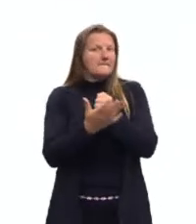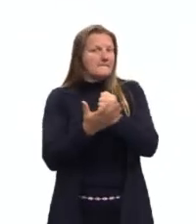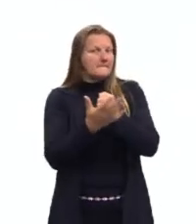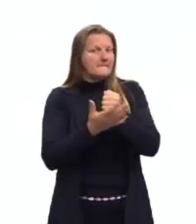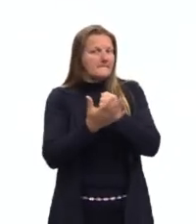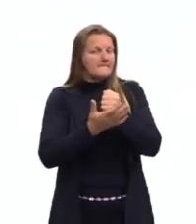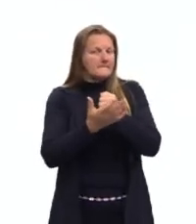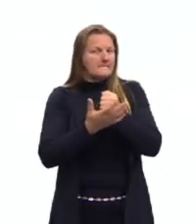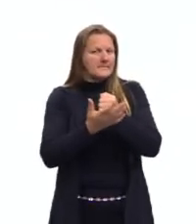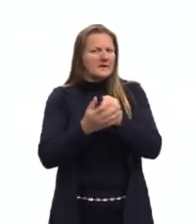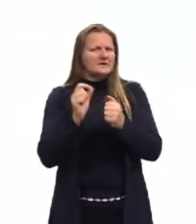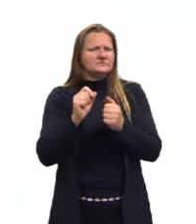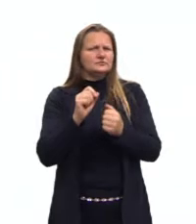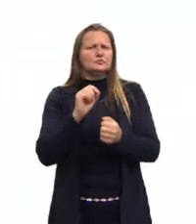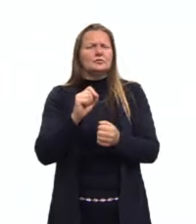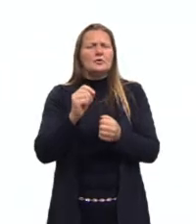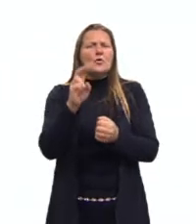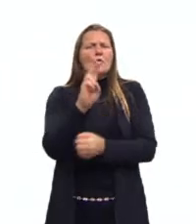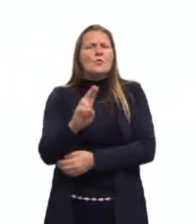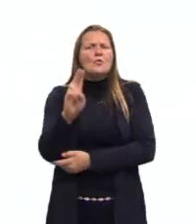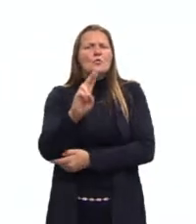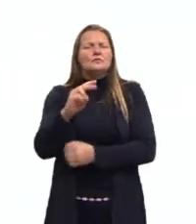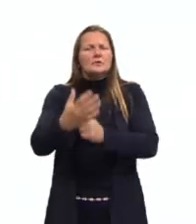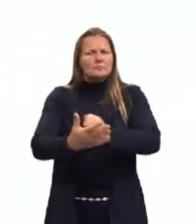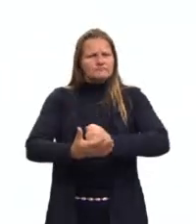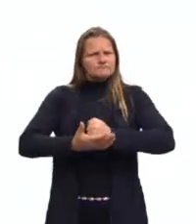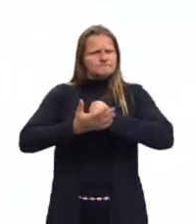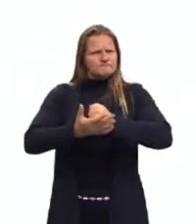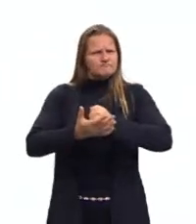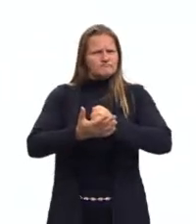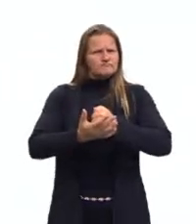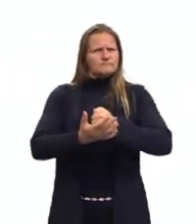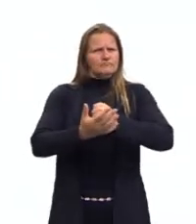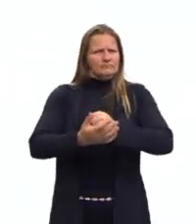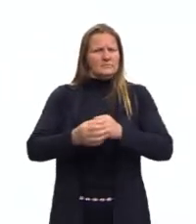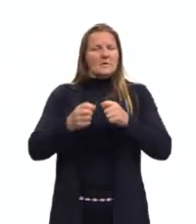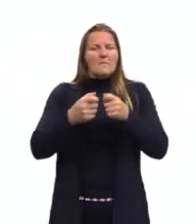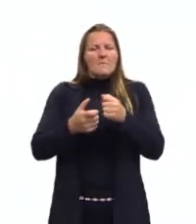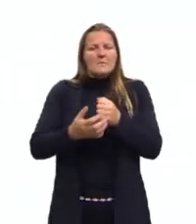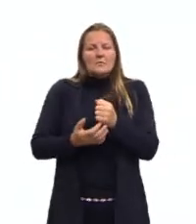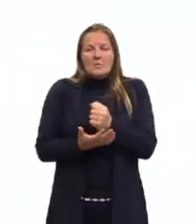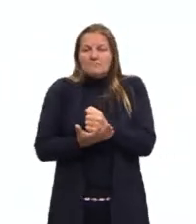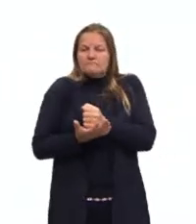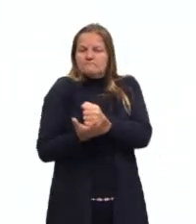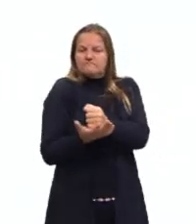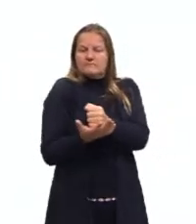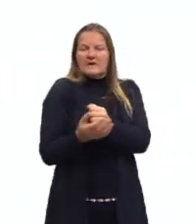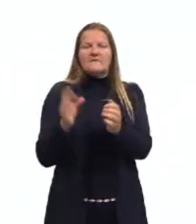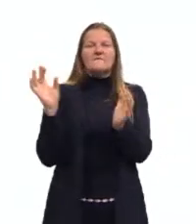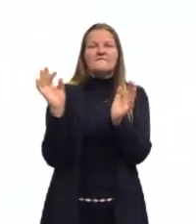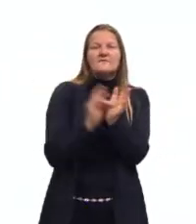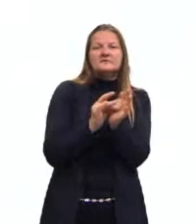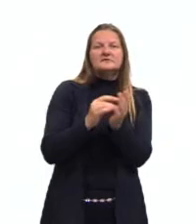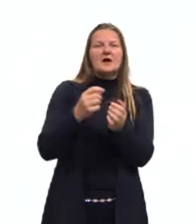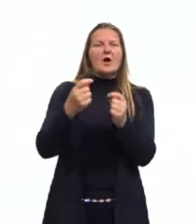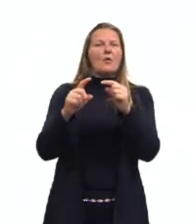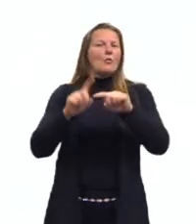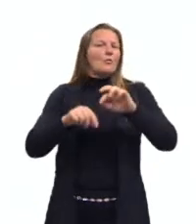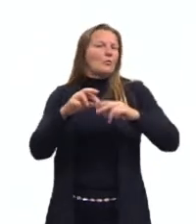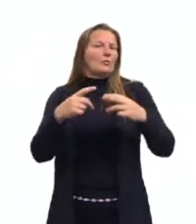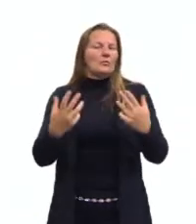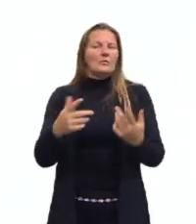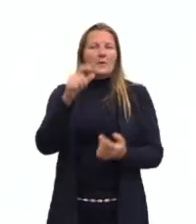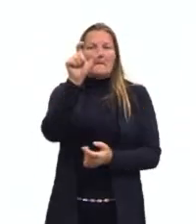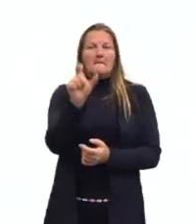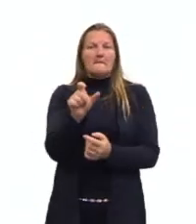aquilo que se utiliza para sustentar para amparar ou para fixar alguém ou alguma coisa